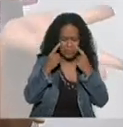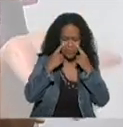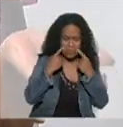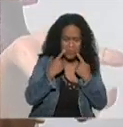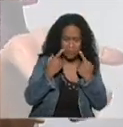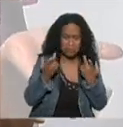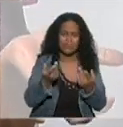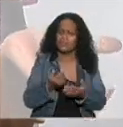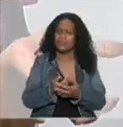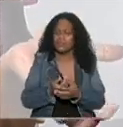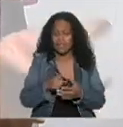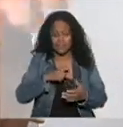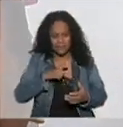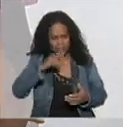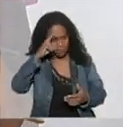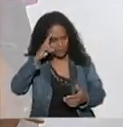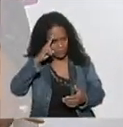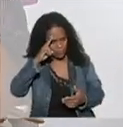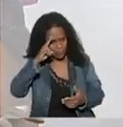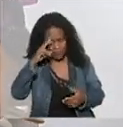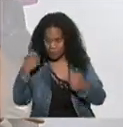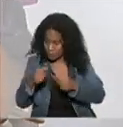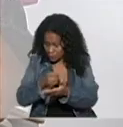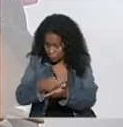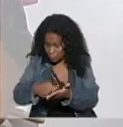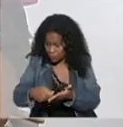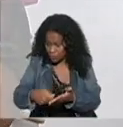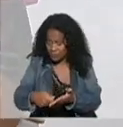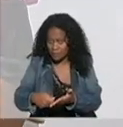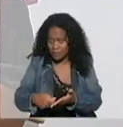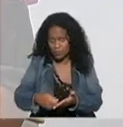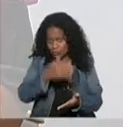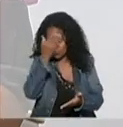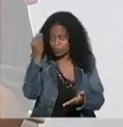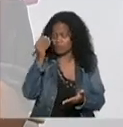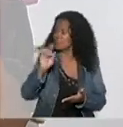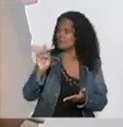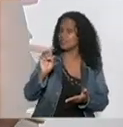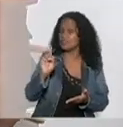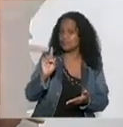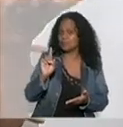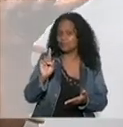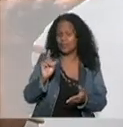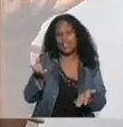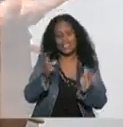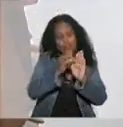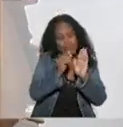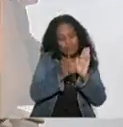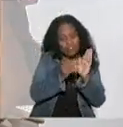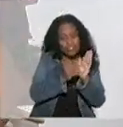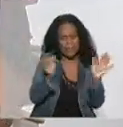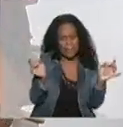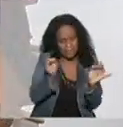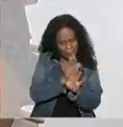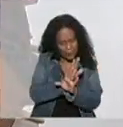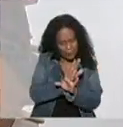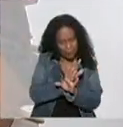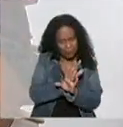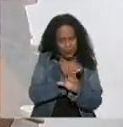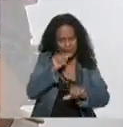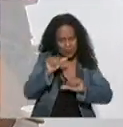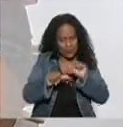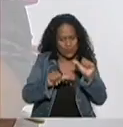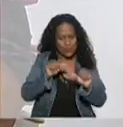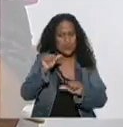história para a gente não esquecer mais. E aí o planejamento que estava pronto foi modificado e tinha todo